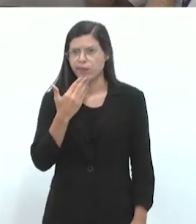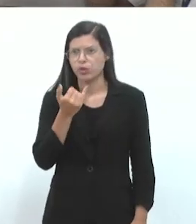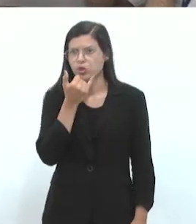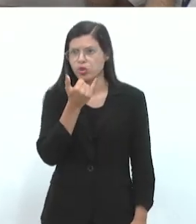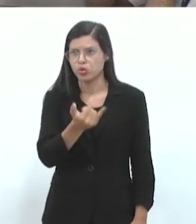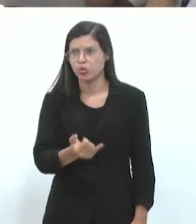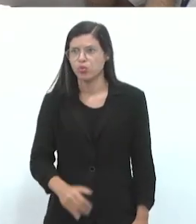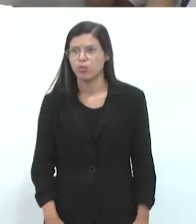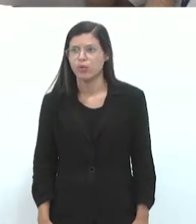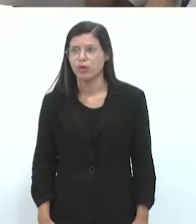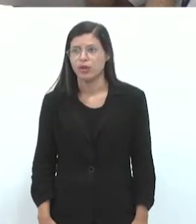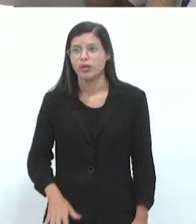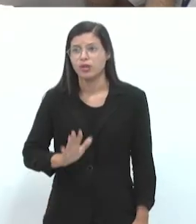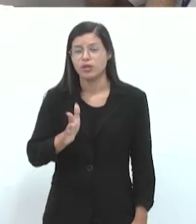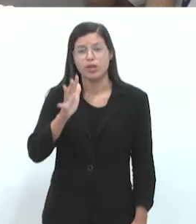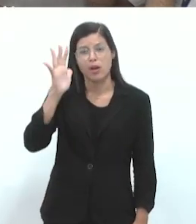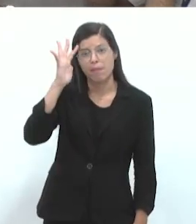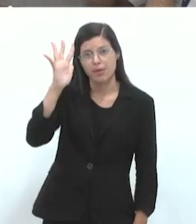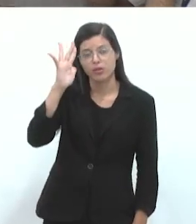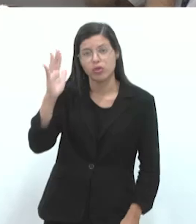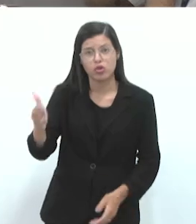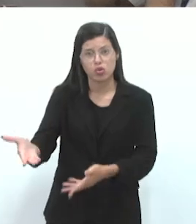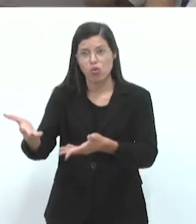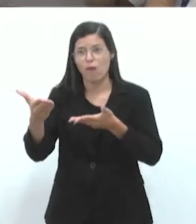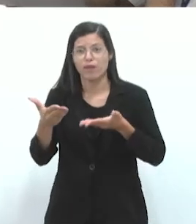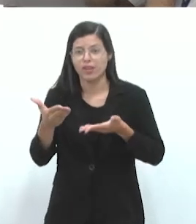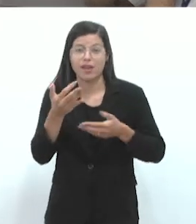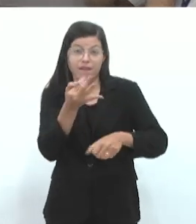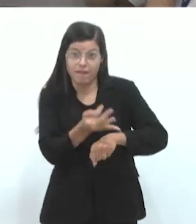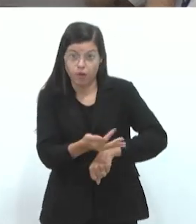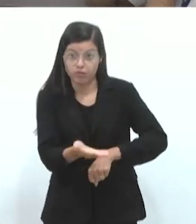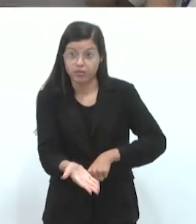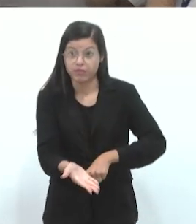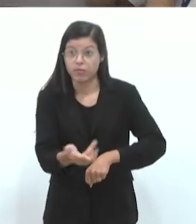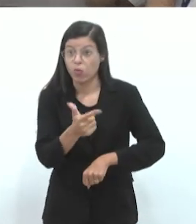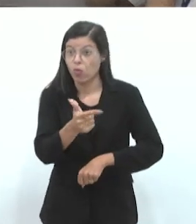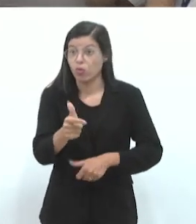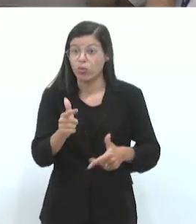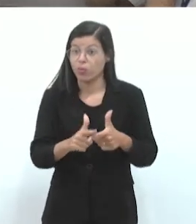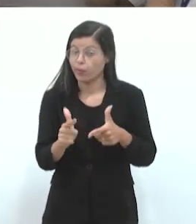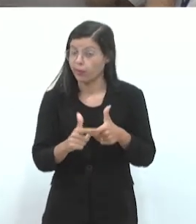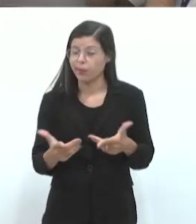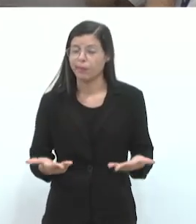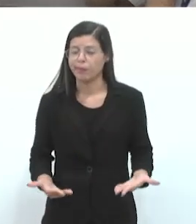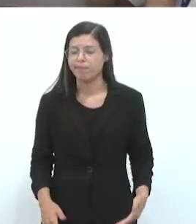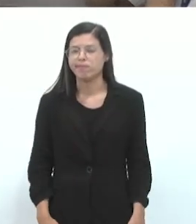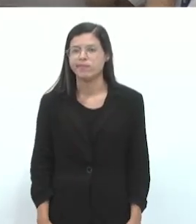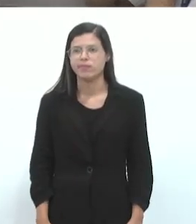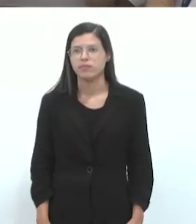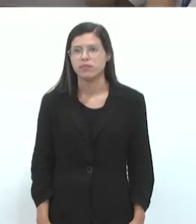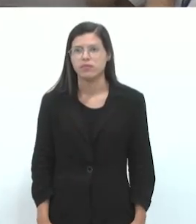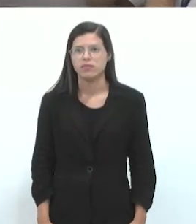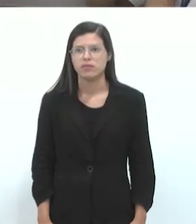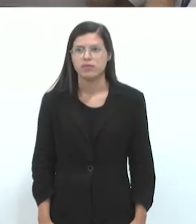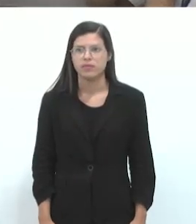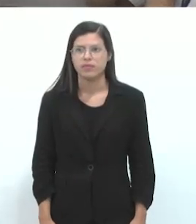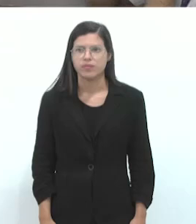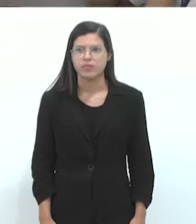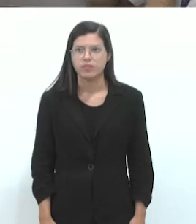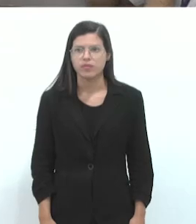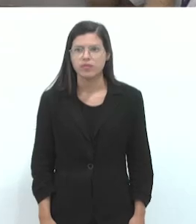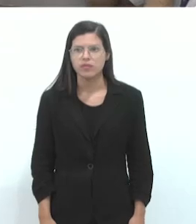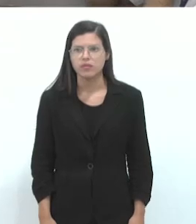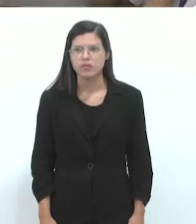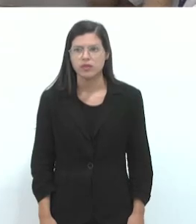vem? Vai criar outra crise. Aí, meu filho. Eu desligo o telefone. Deputado, olha só.